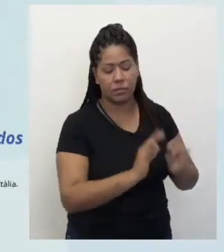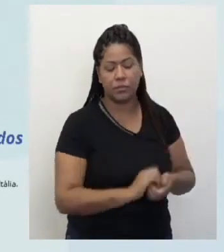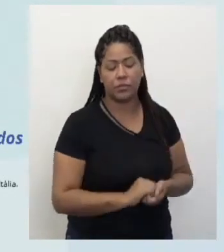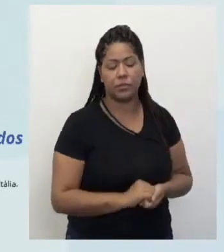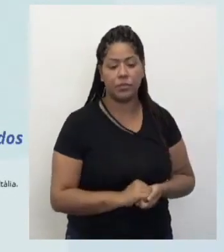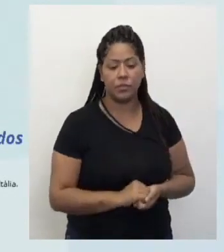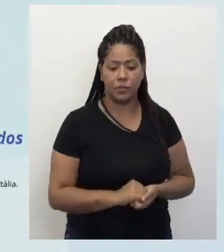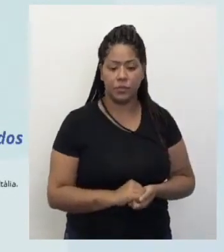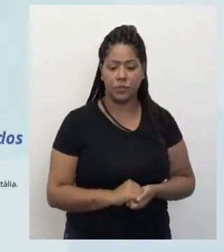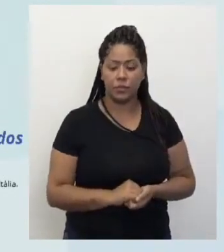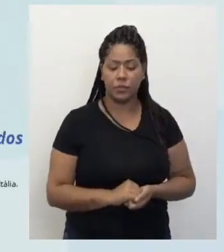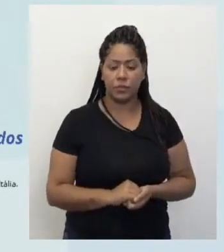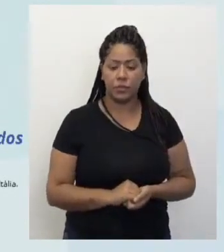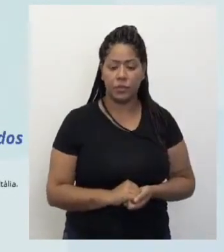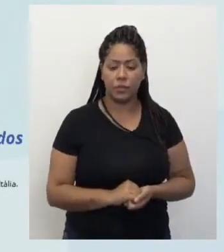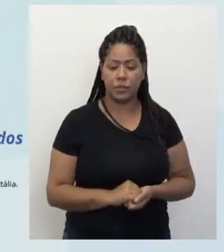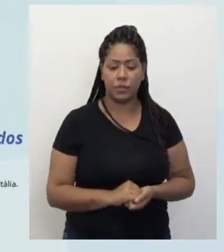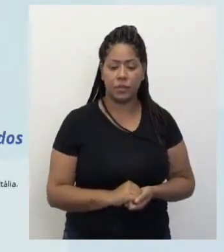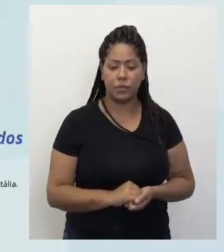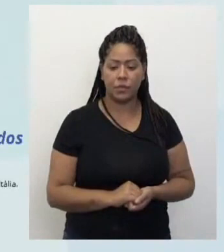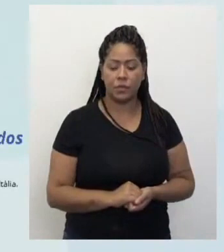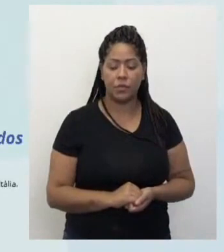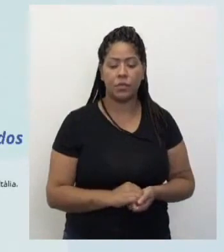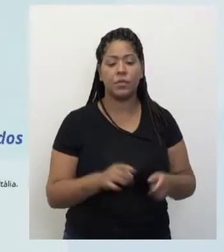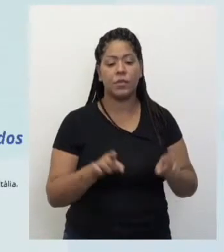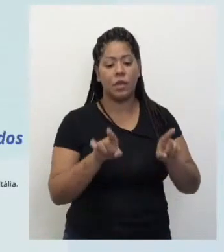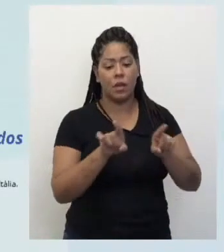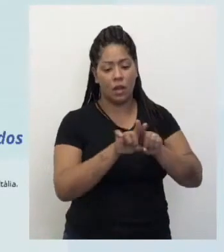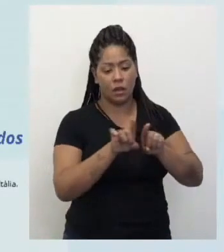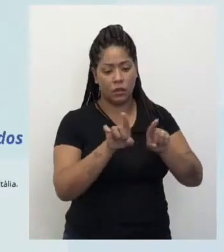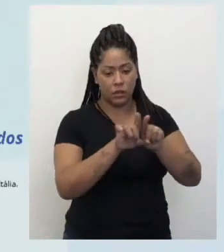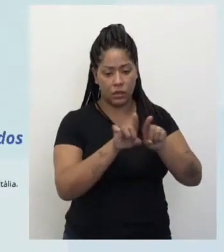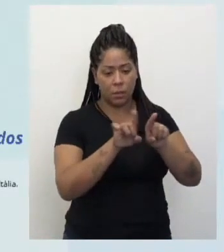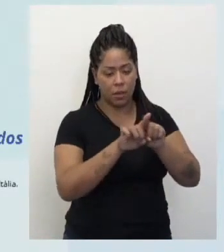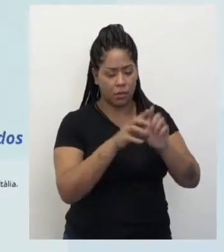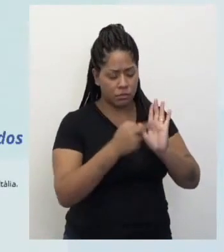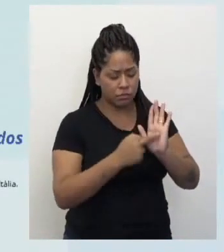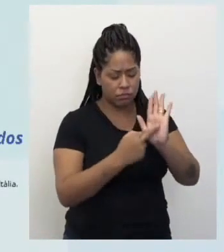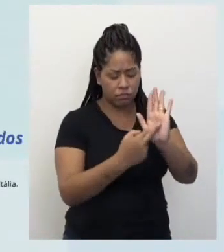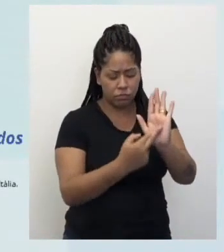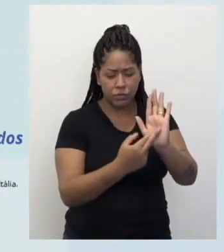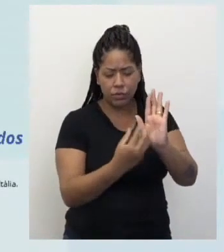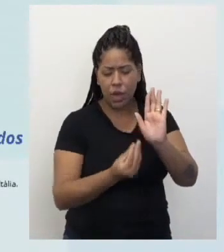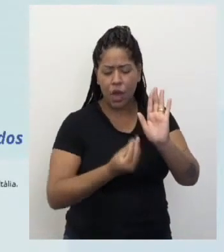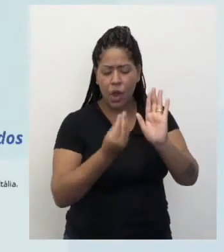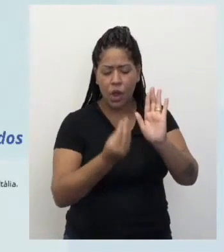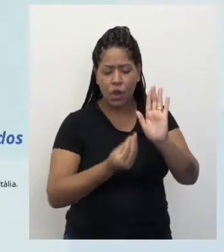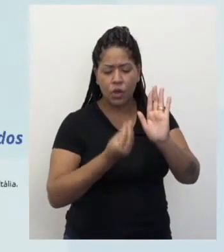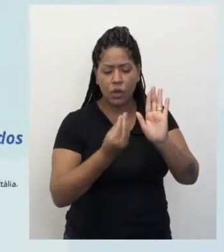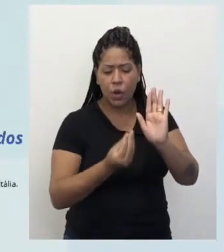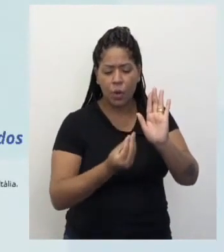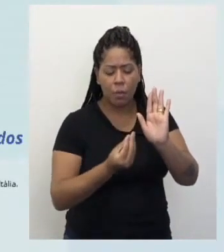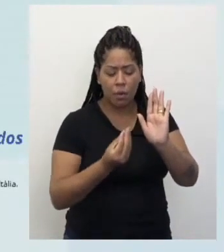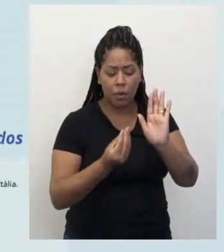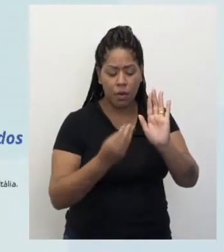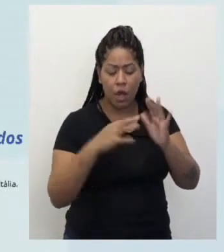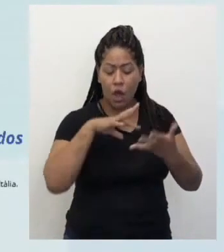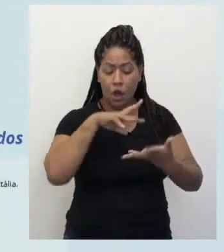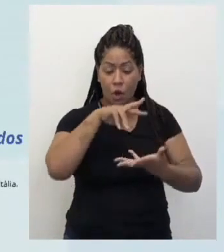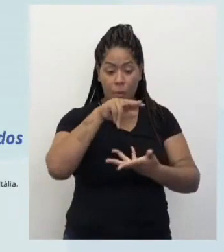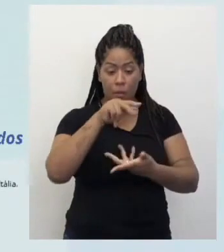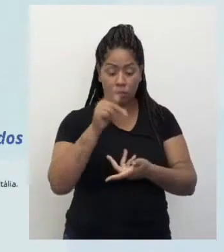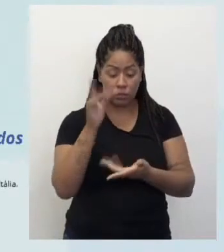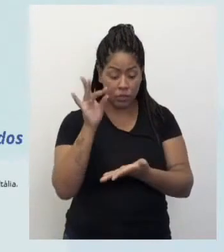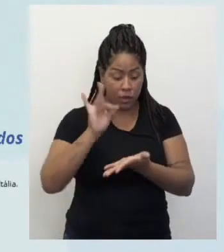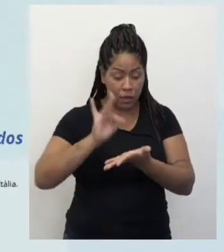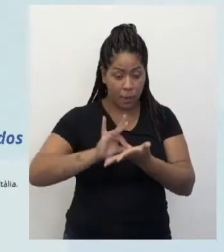da profundidade, dos planos, da perspectiva, né? Tudo muito realístico, tanto na escultura como no